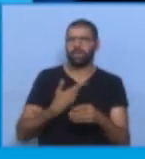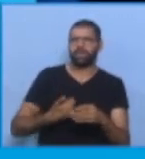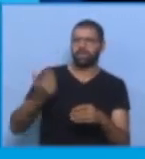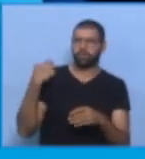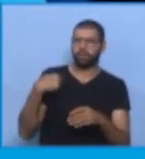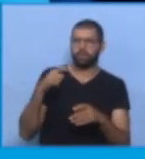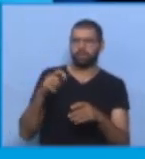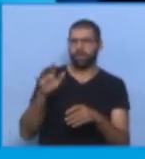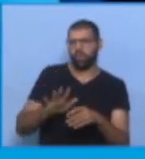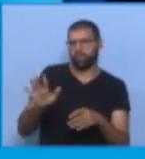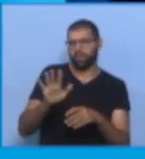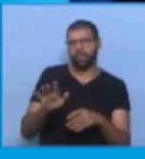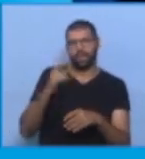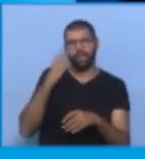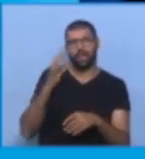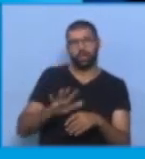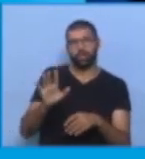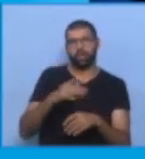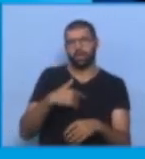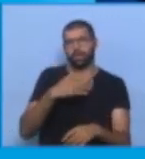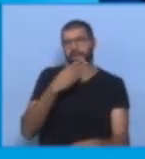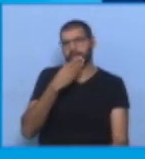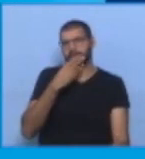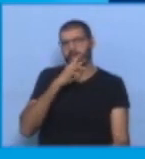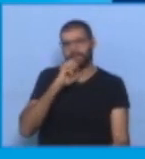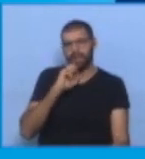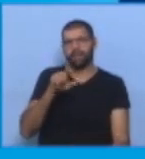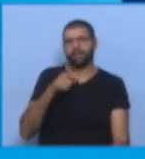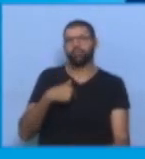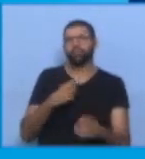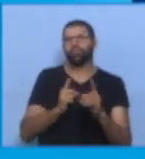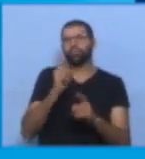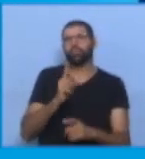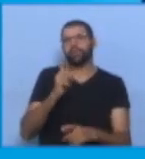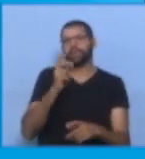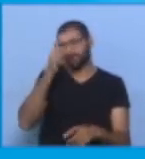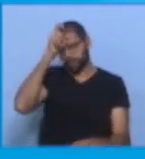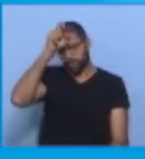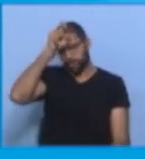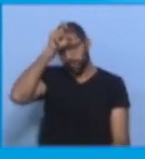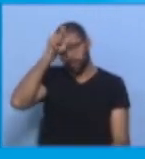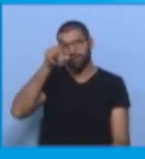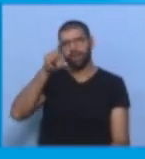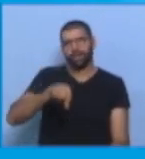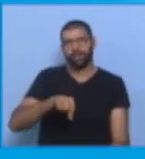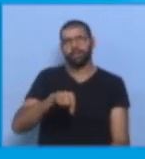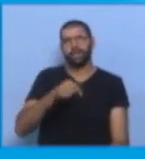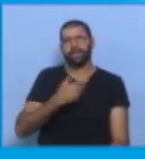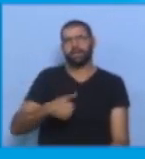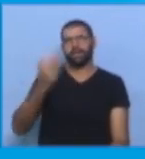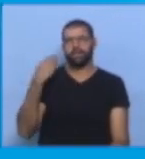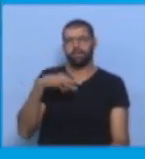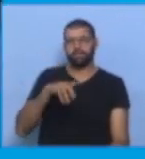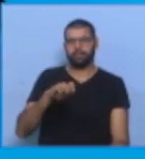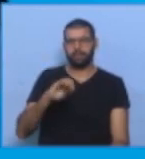Oriente, Israel, norte do Egito e também a antiga Mesopotâmia, onde estavam os famosos